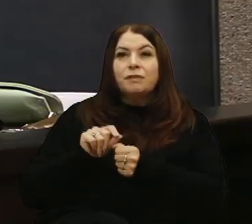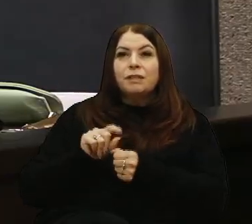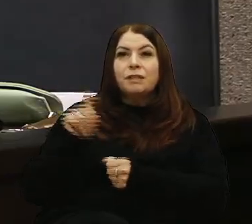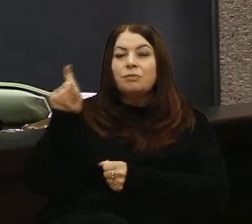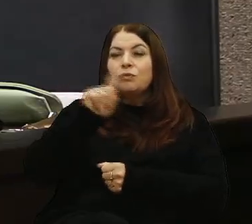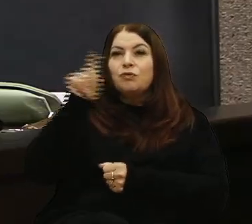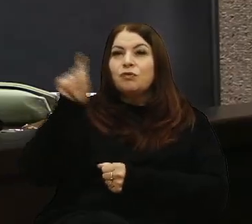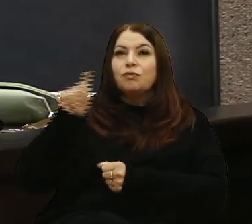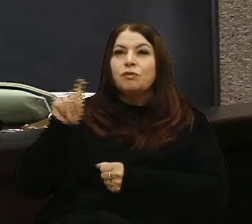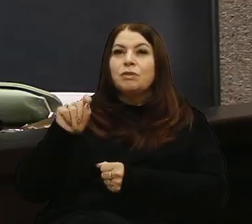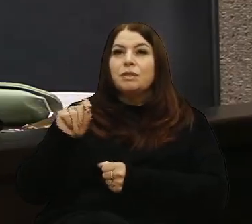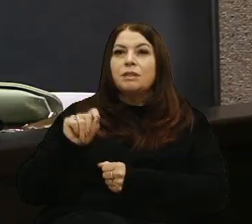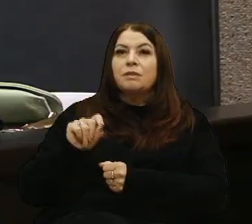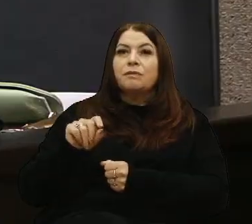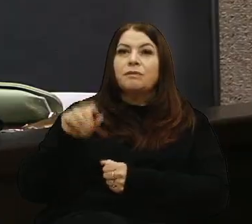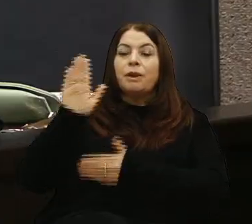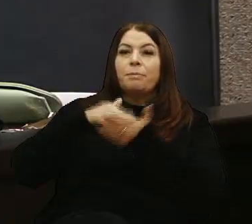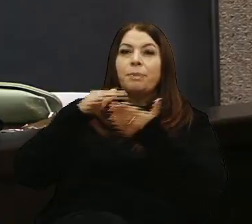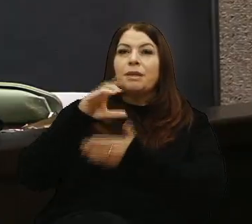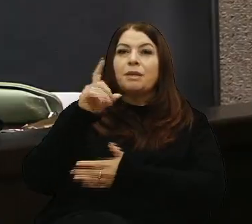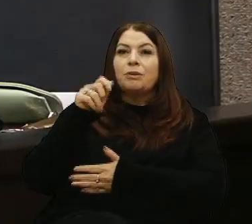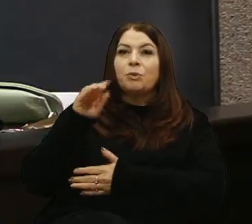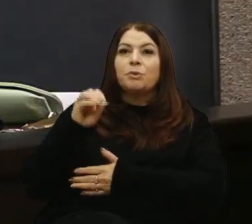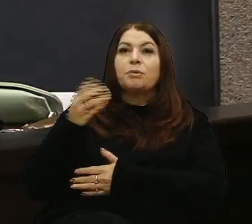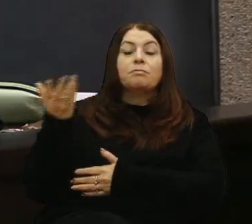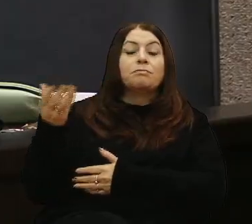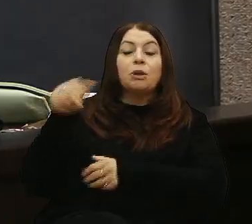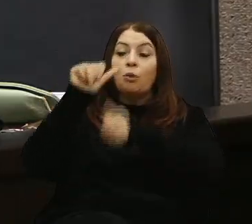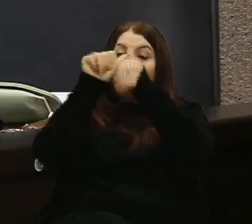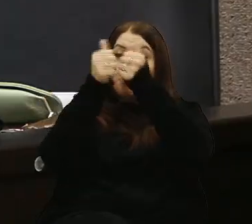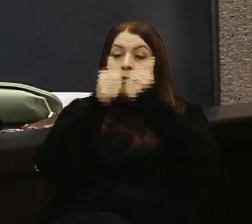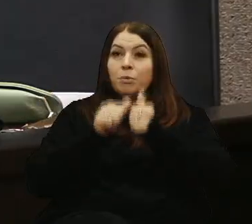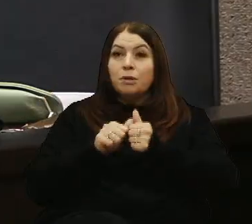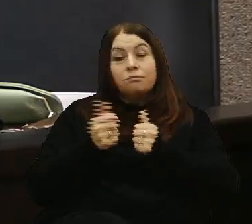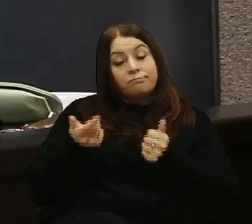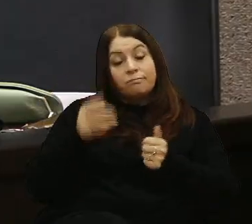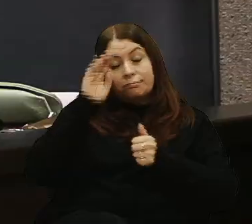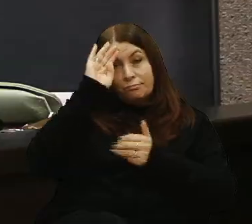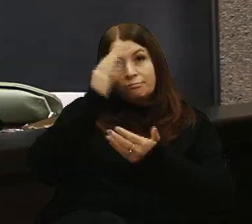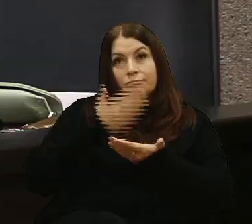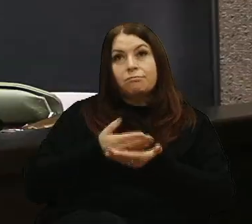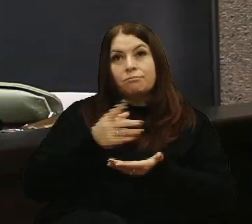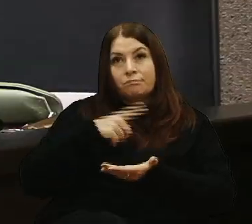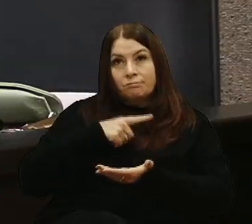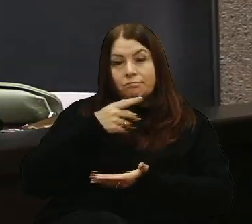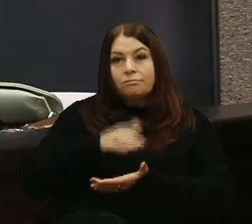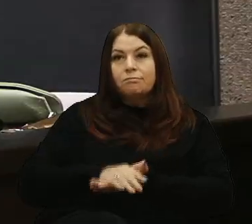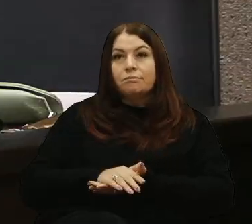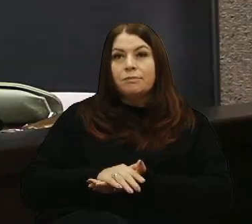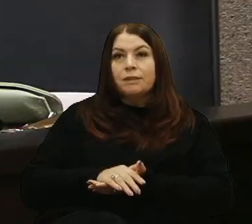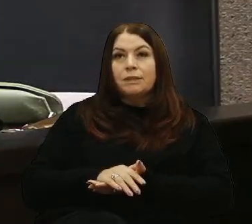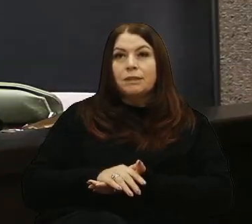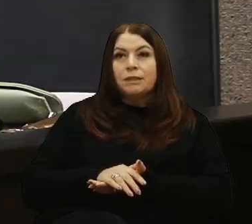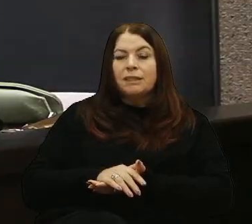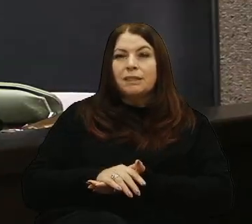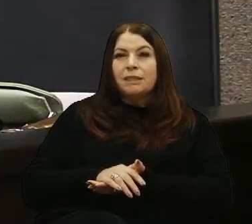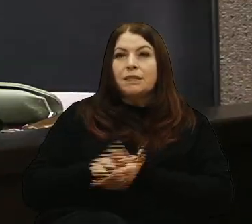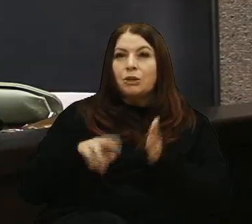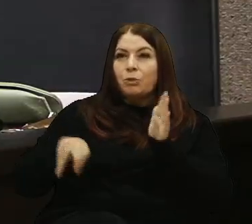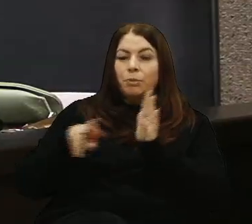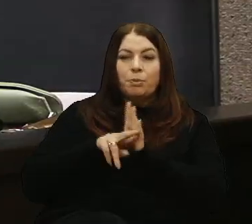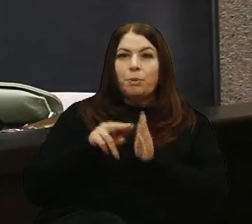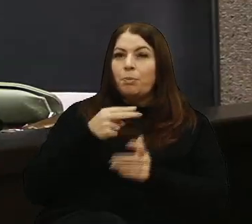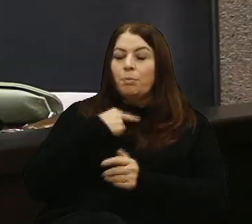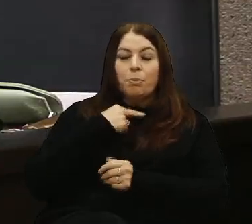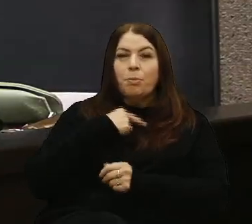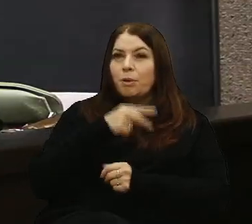pichação, ele só vai reparar o dano só pintando aquele monumento. Então, acredito que tem reparações que não